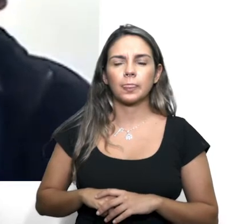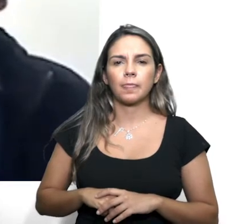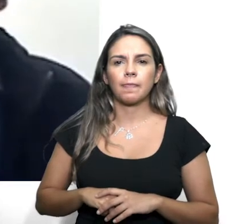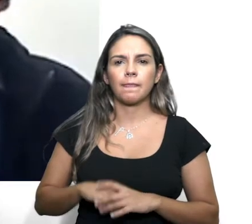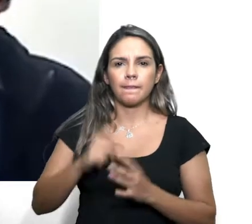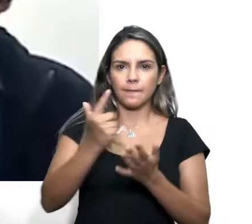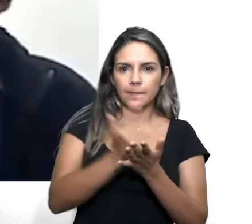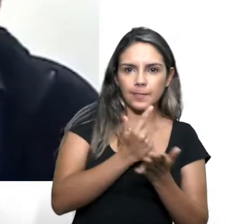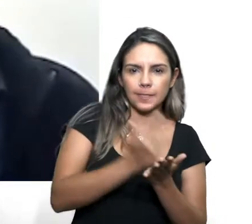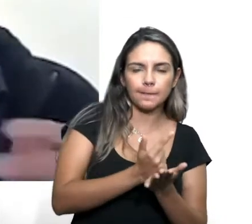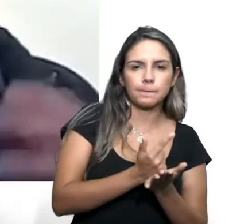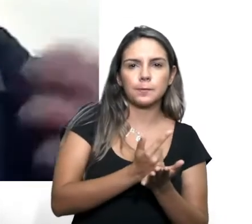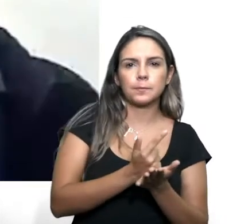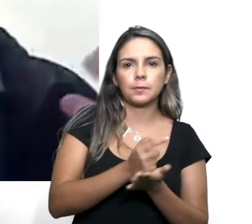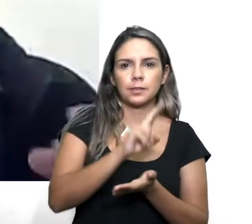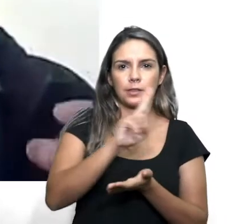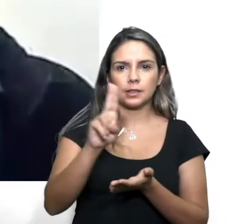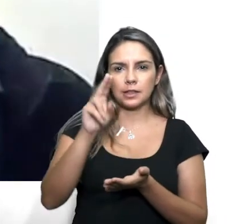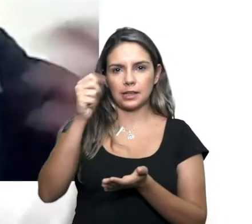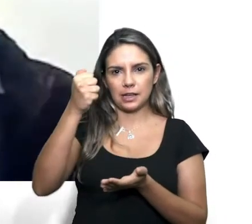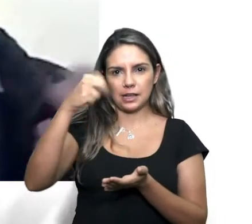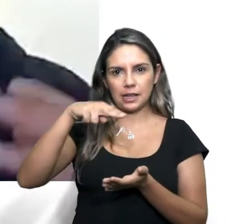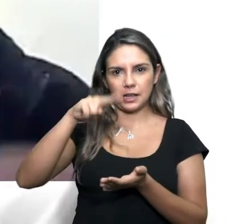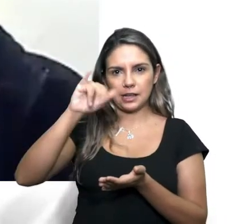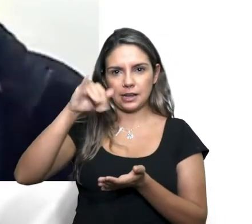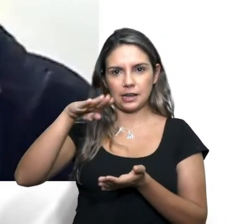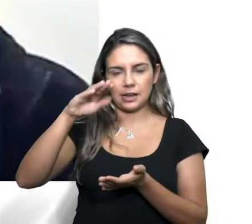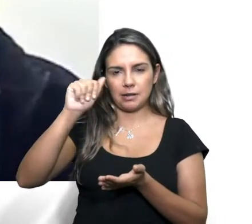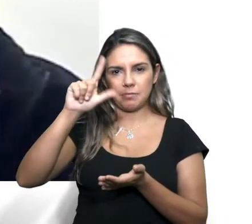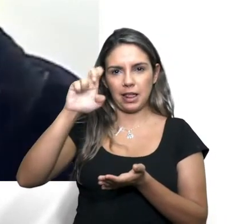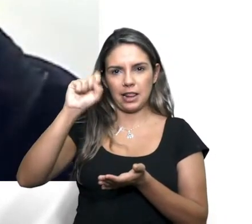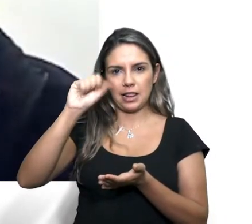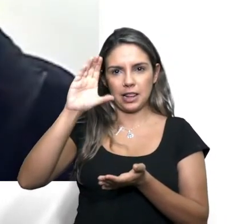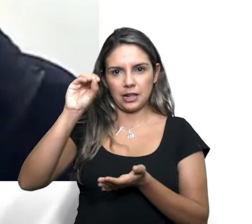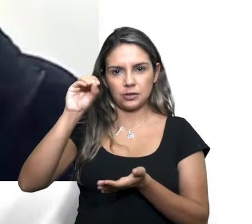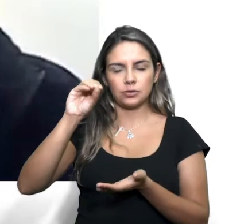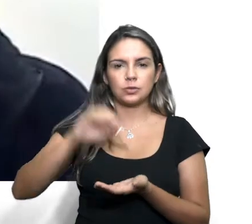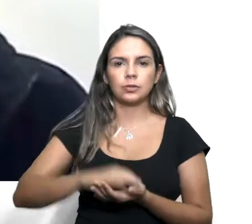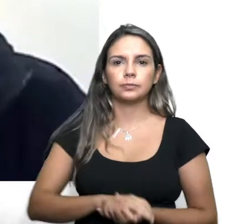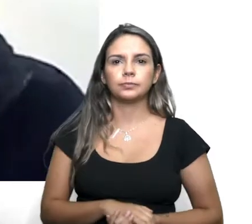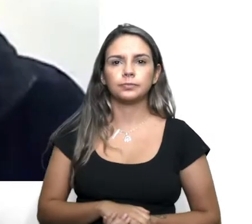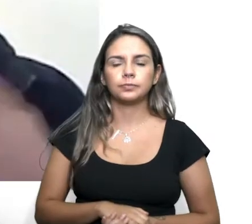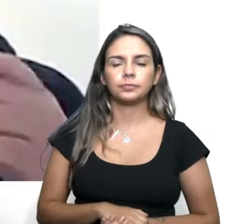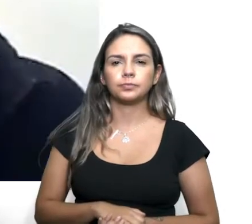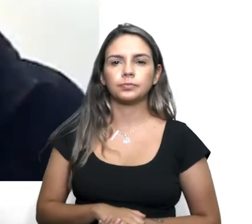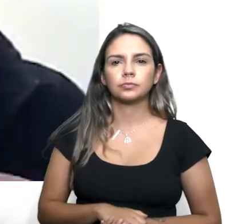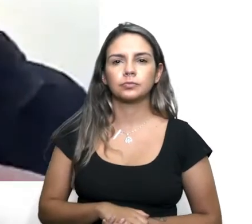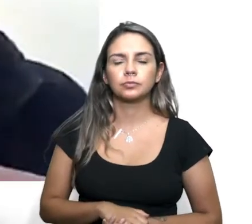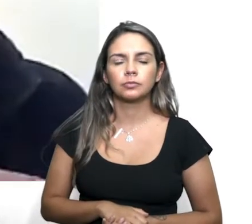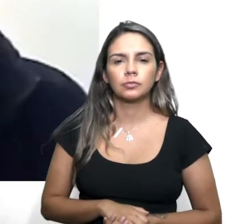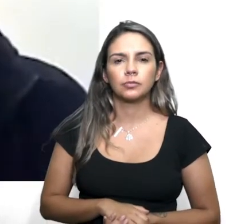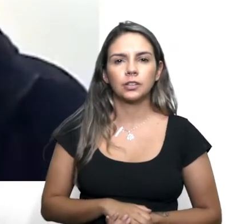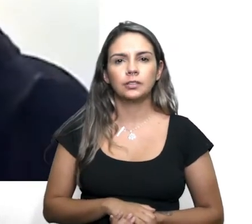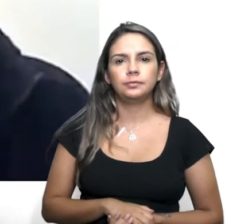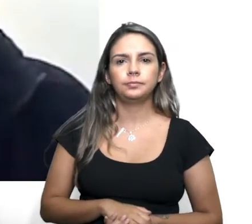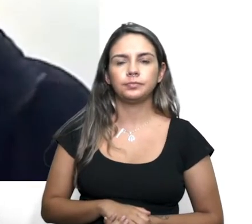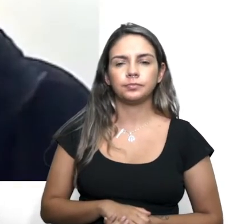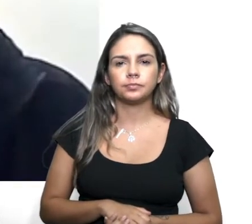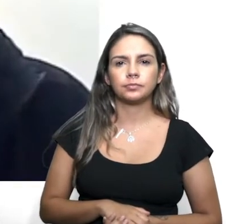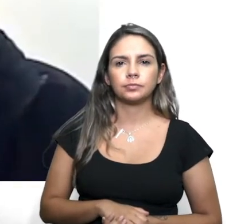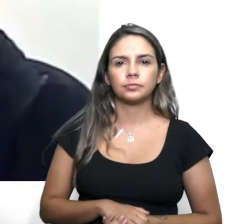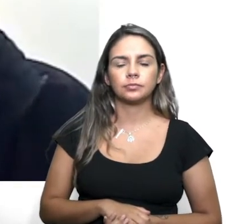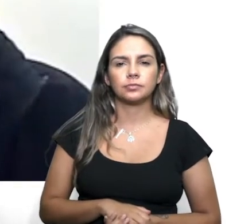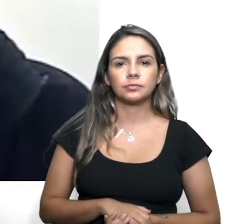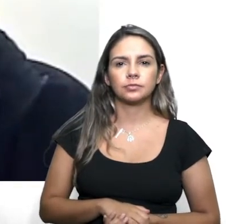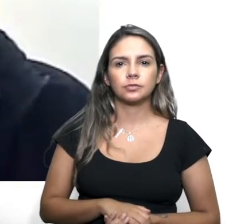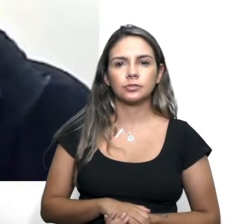exemplo, e coloca esse livro num pedestal, e depois já noutro país há um outro livro que